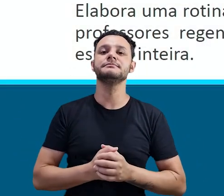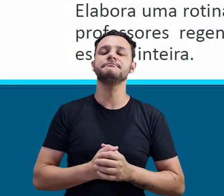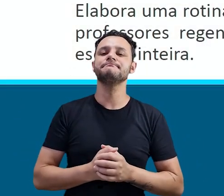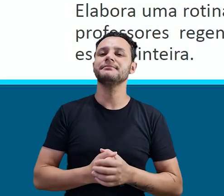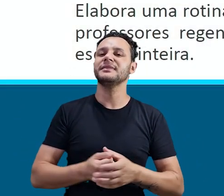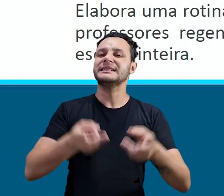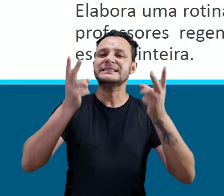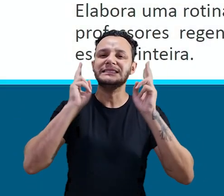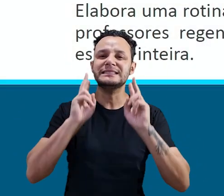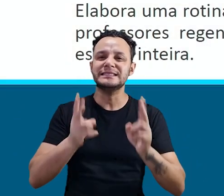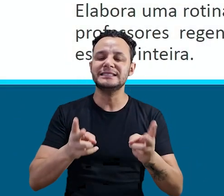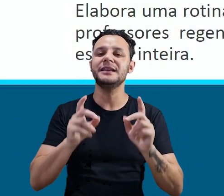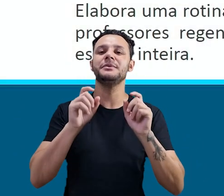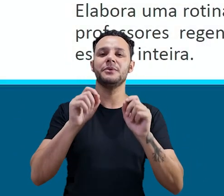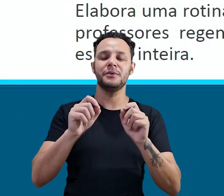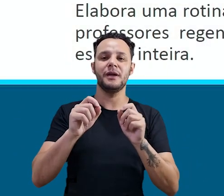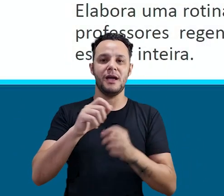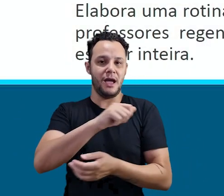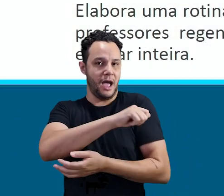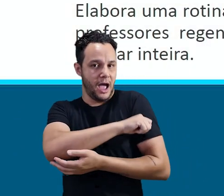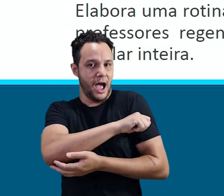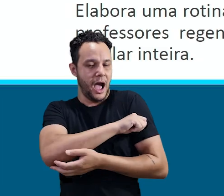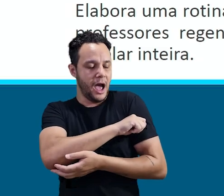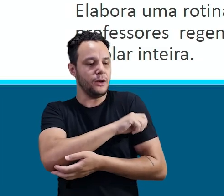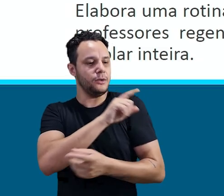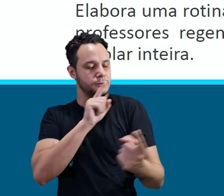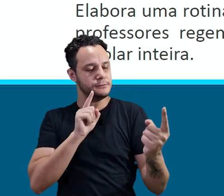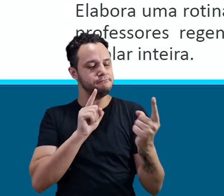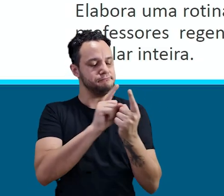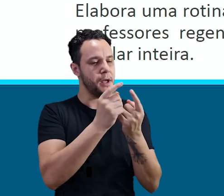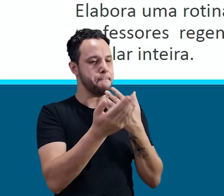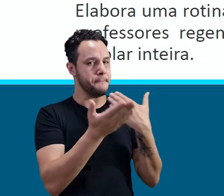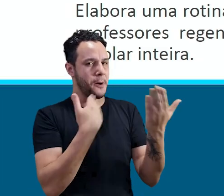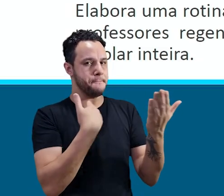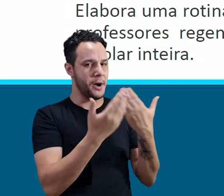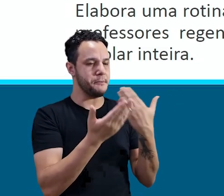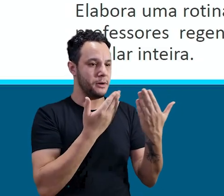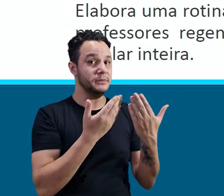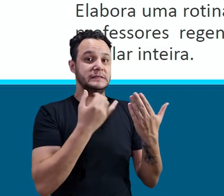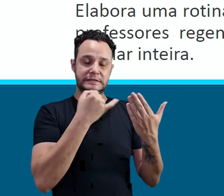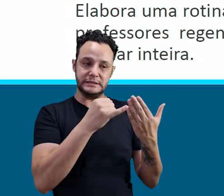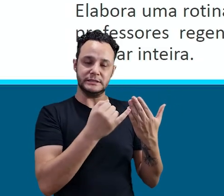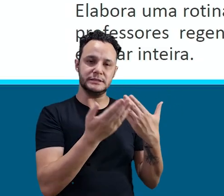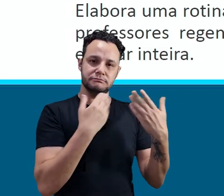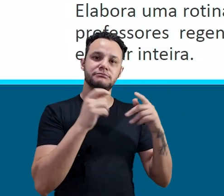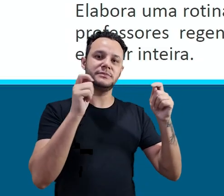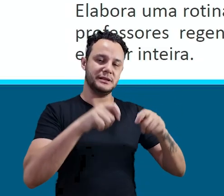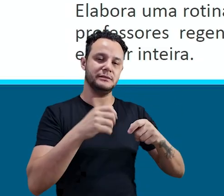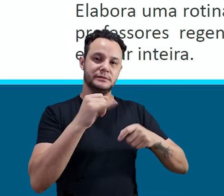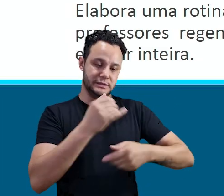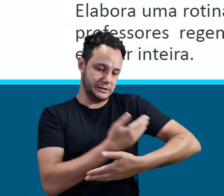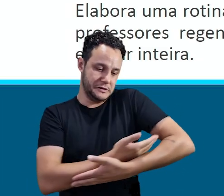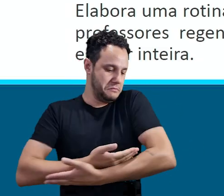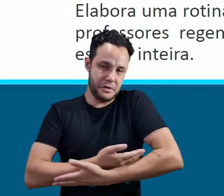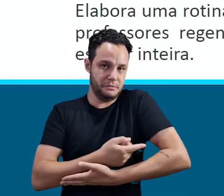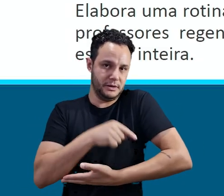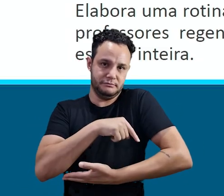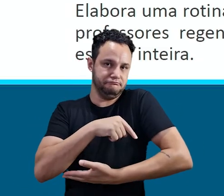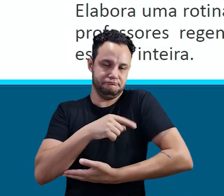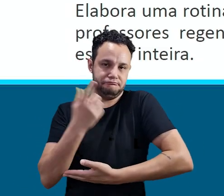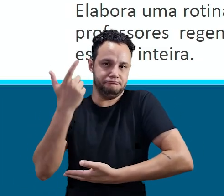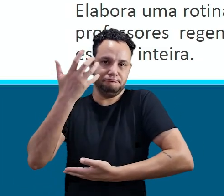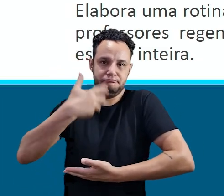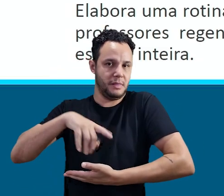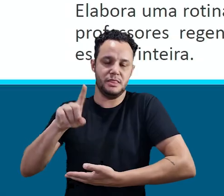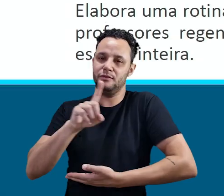não se esqueçam disso, é conversar com o estudante que tem deficiência, né? Claro que se for possível conversar, se for